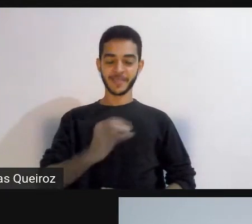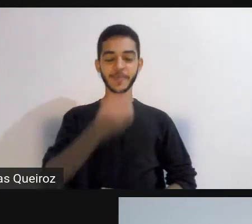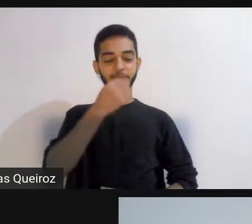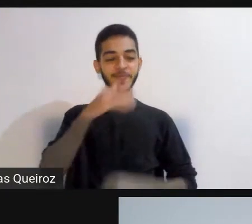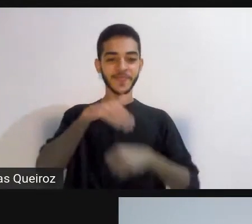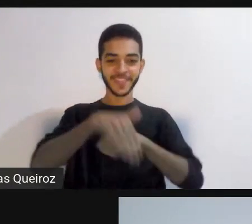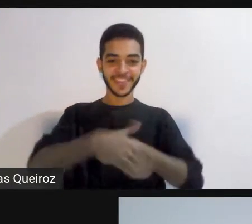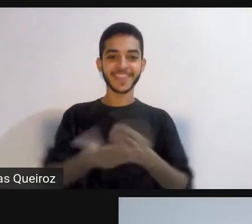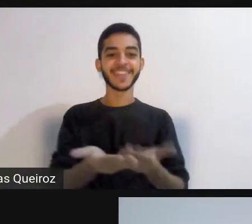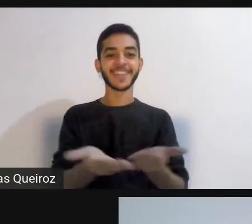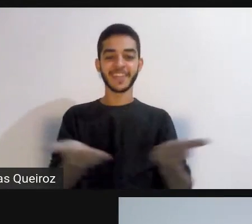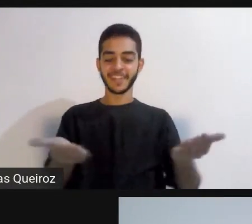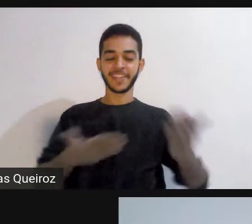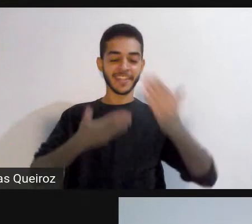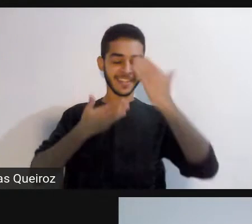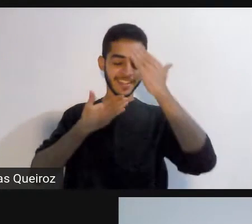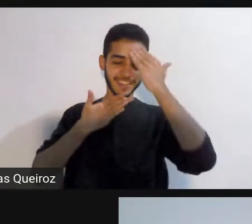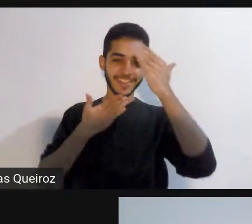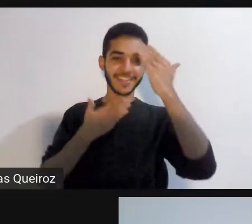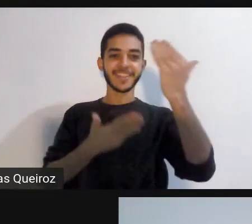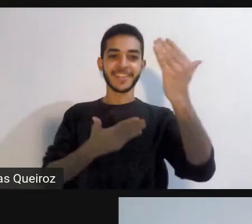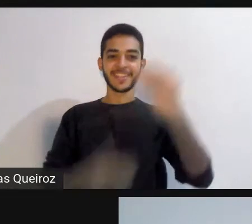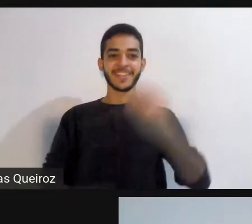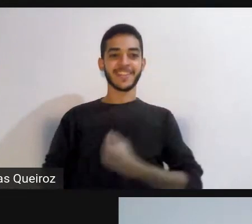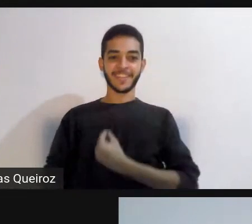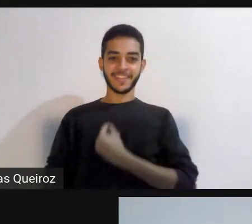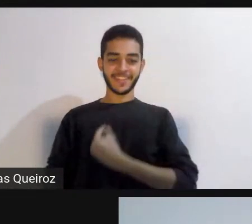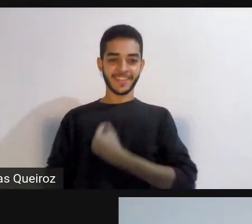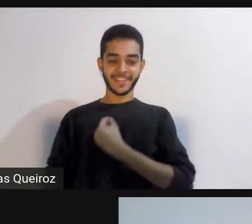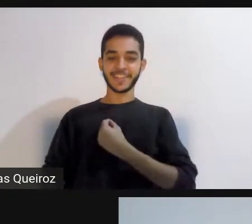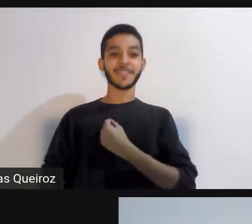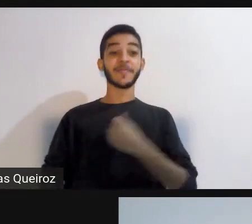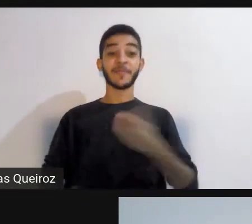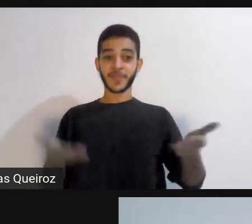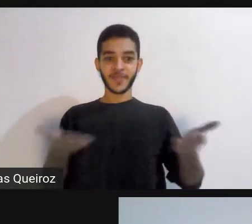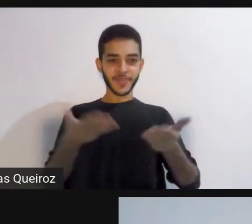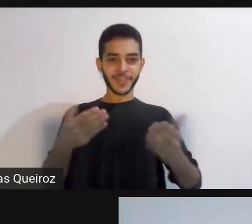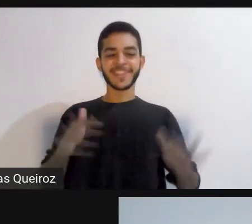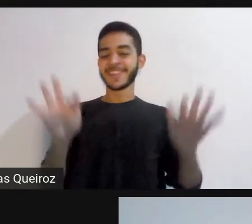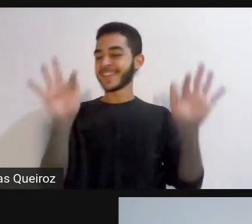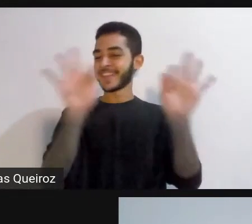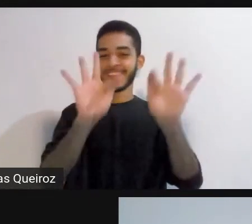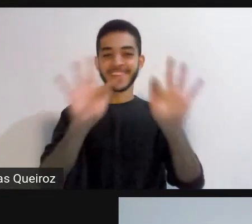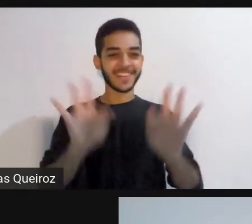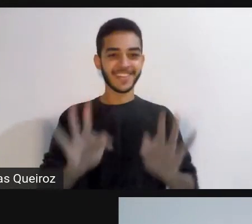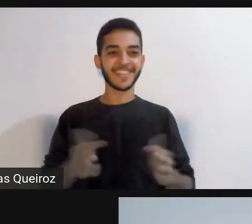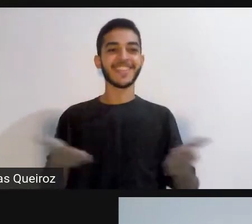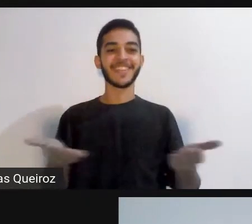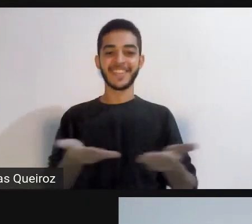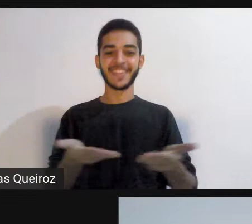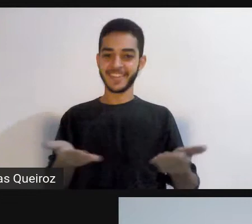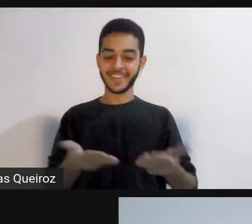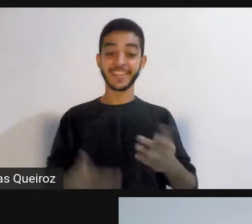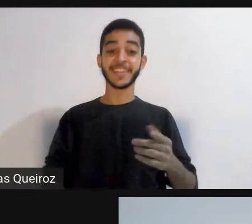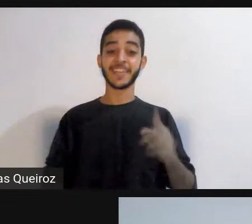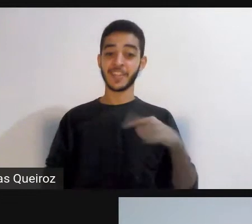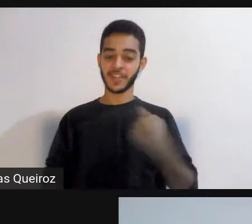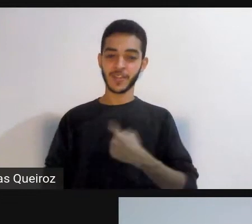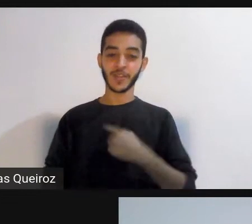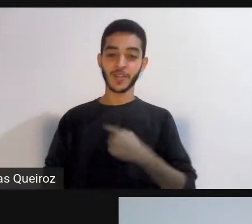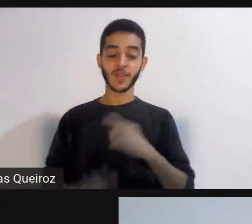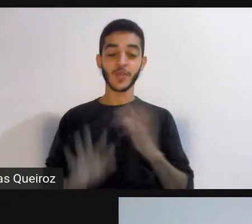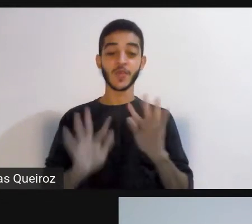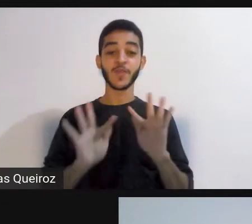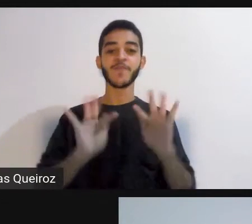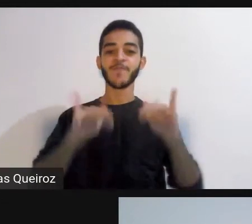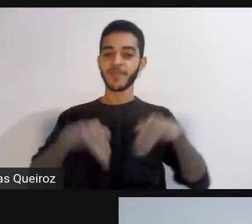noite. Obrigado aqui por estar conosco. Eu estou muito feliz desse momento de estar realizando aqui na nossa última